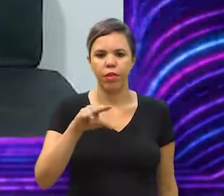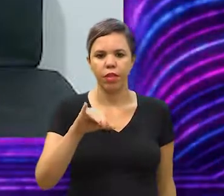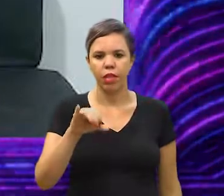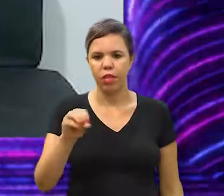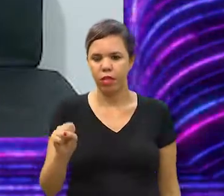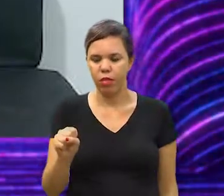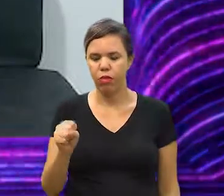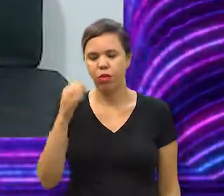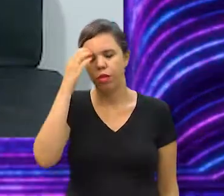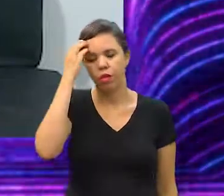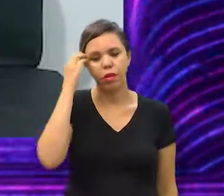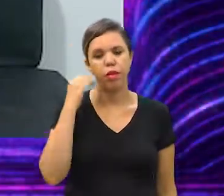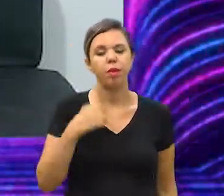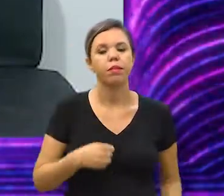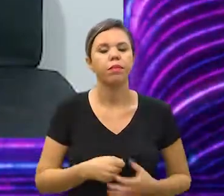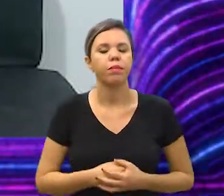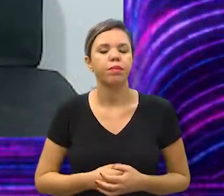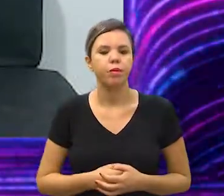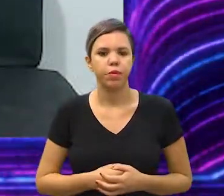quase mais do que isso.